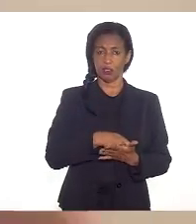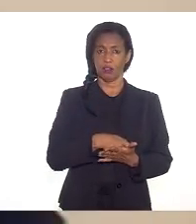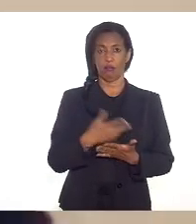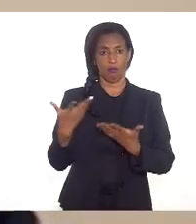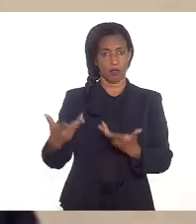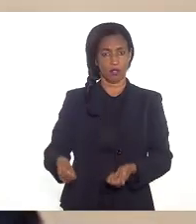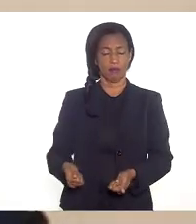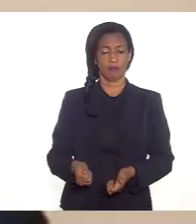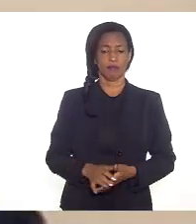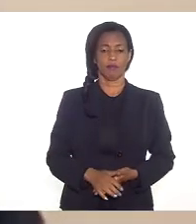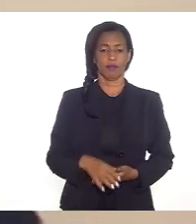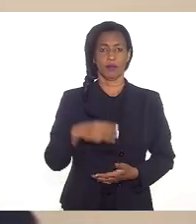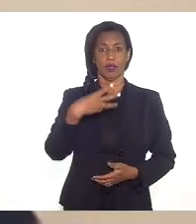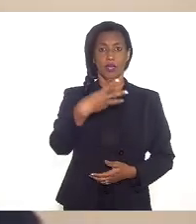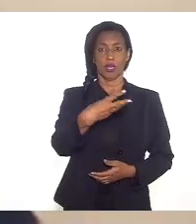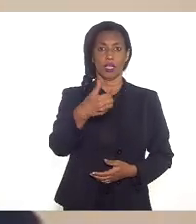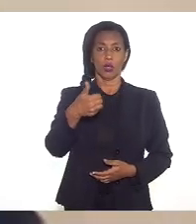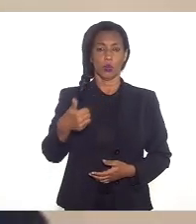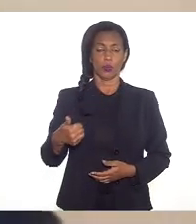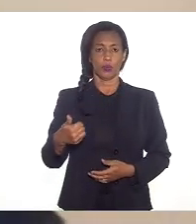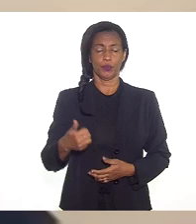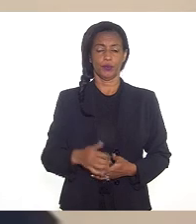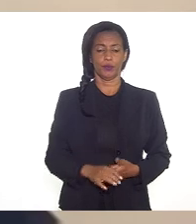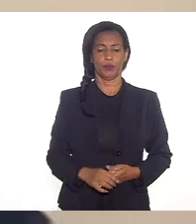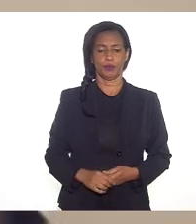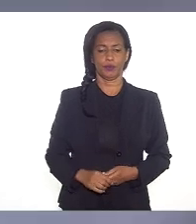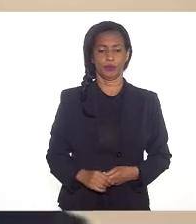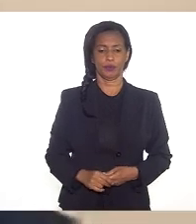concedido. 31.